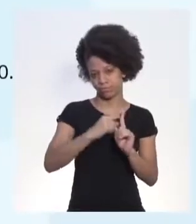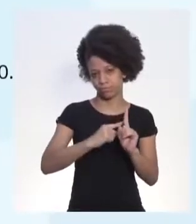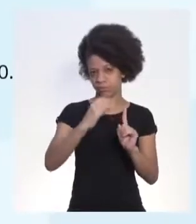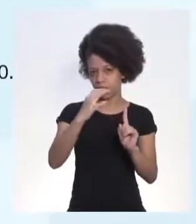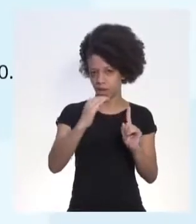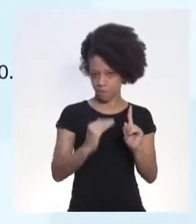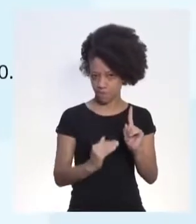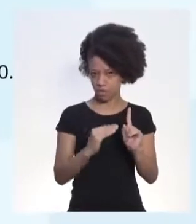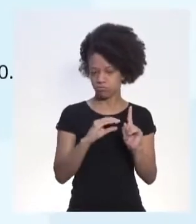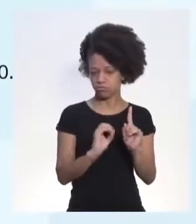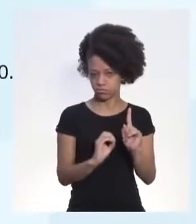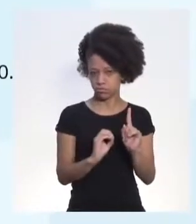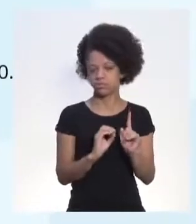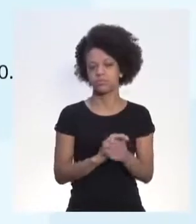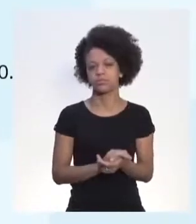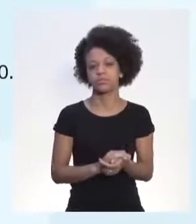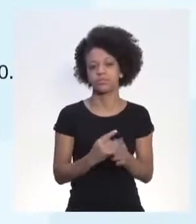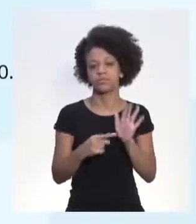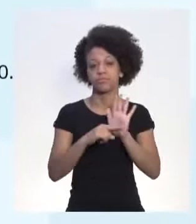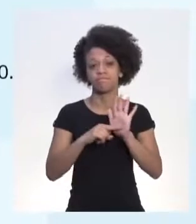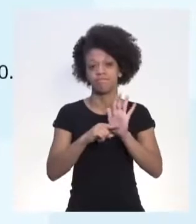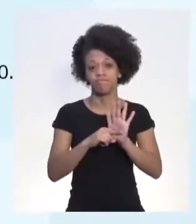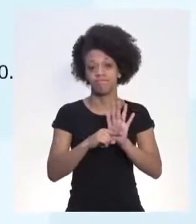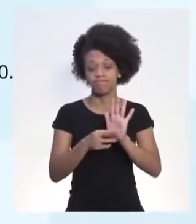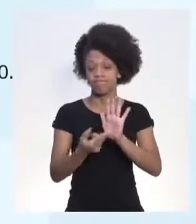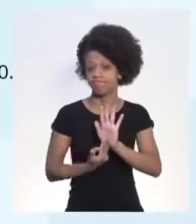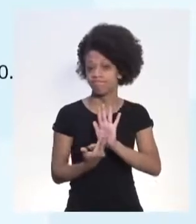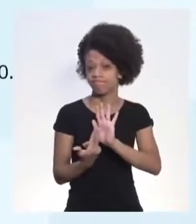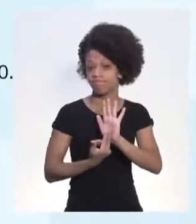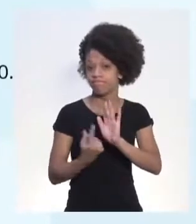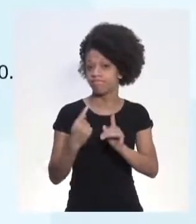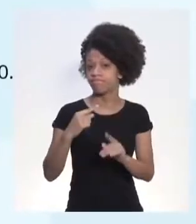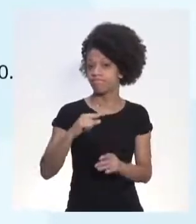esse tracinho na frente, né, representa